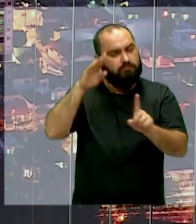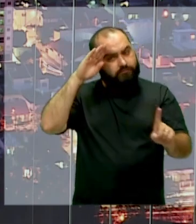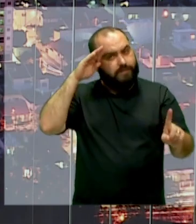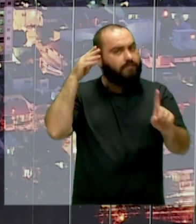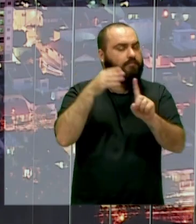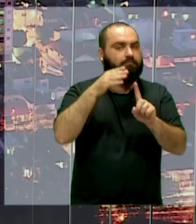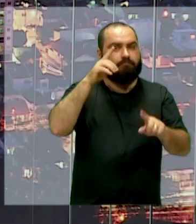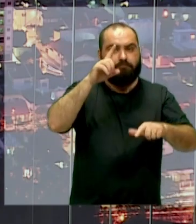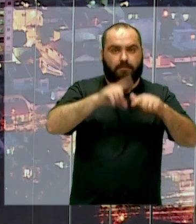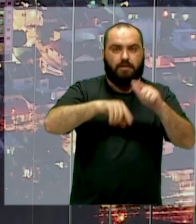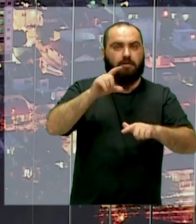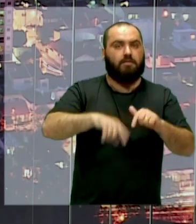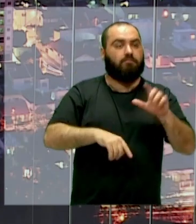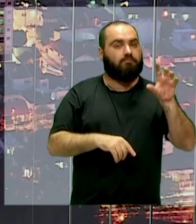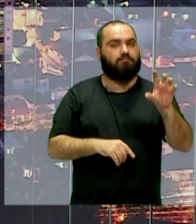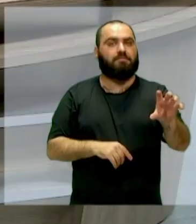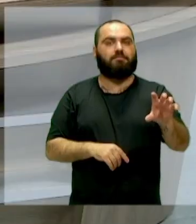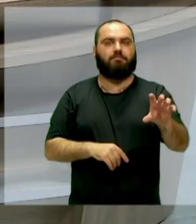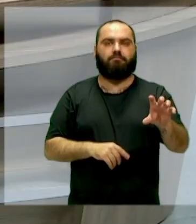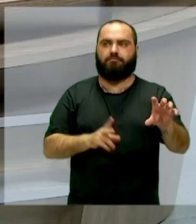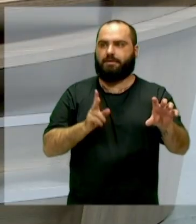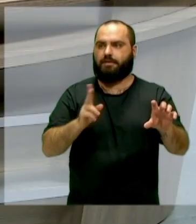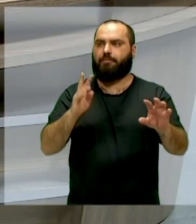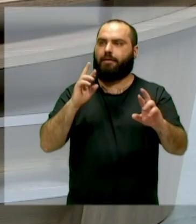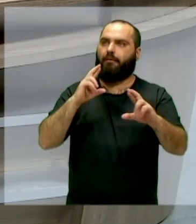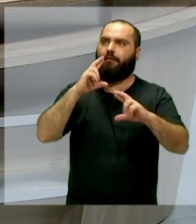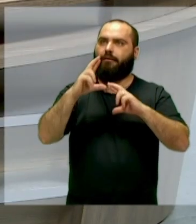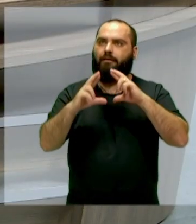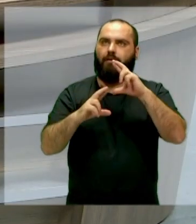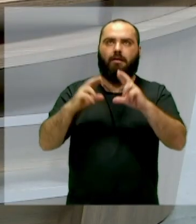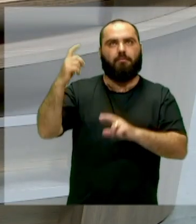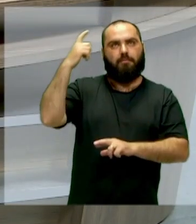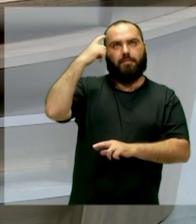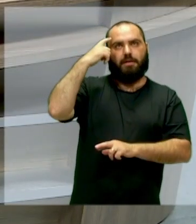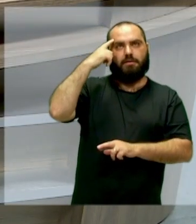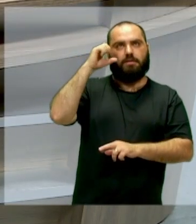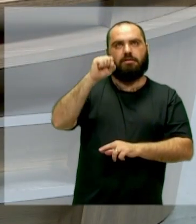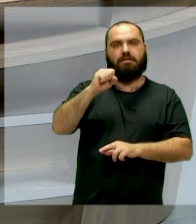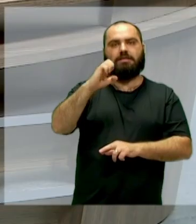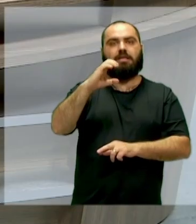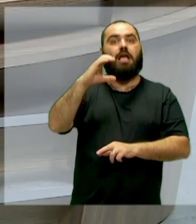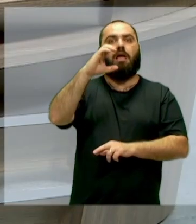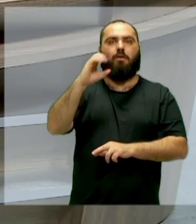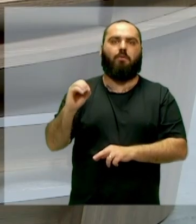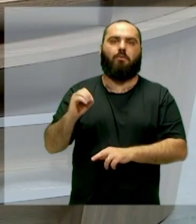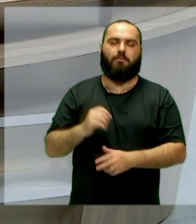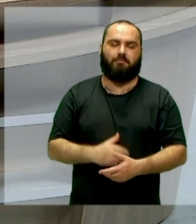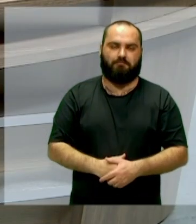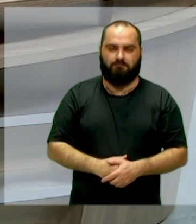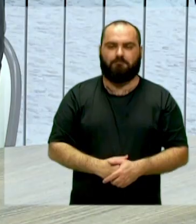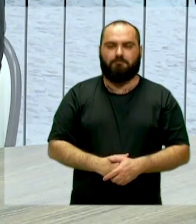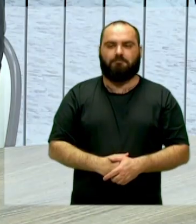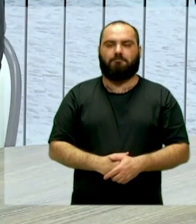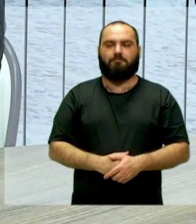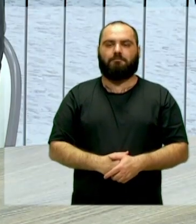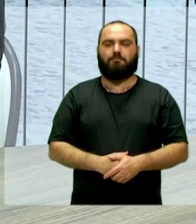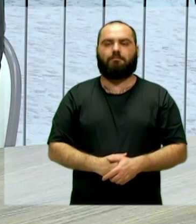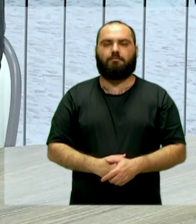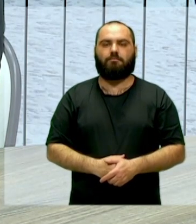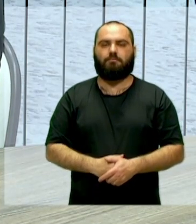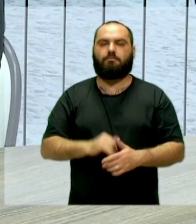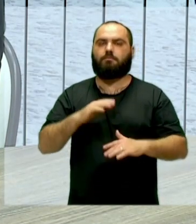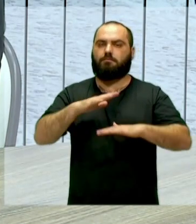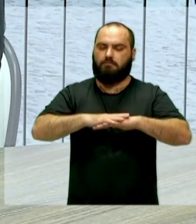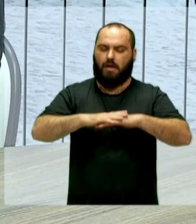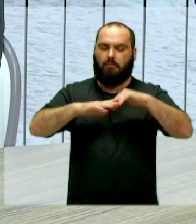material orgânico né porque a gente sempre fala de reciclagem pensa só no seco no seco verdade e o e a compostagem